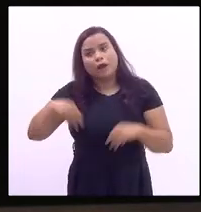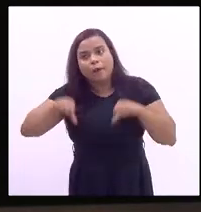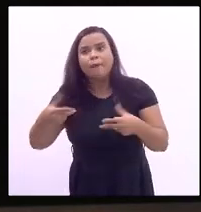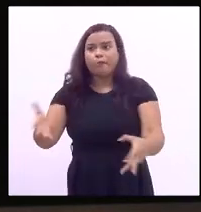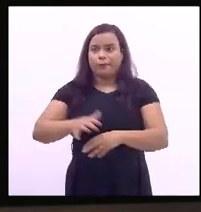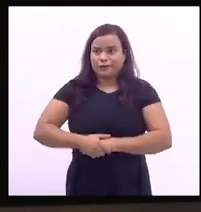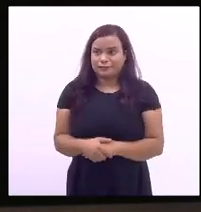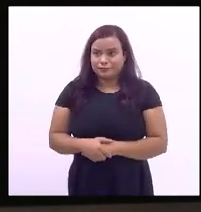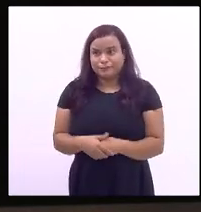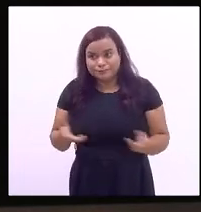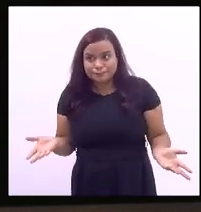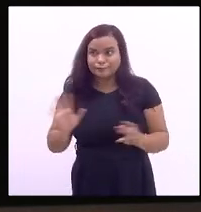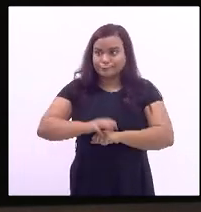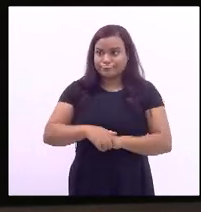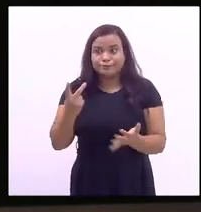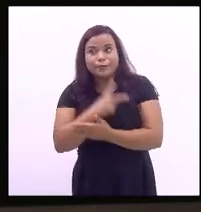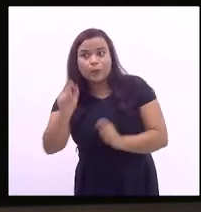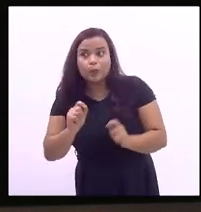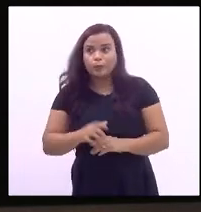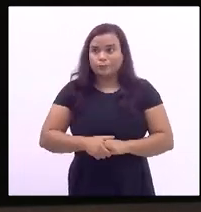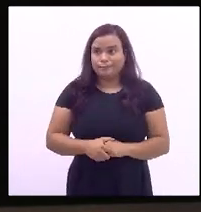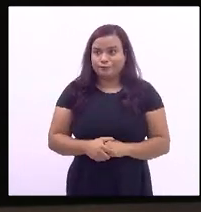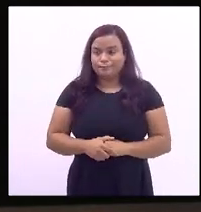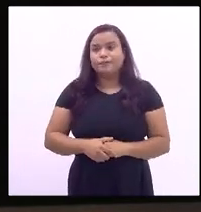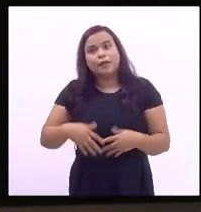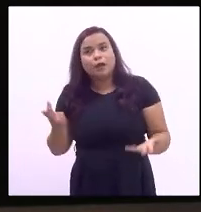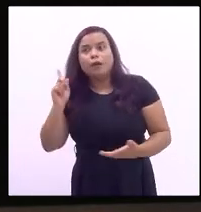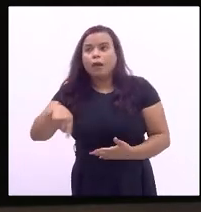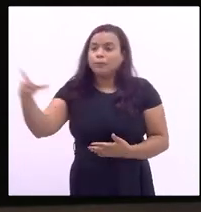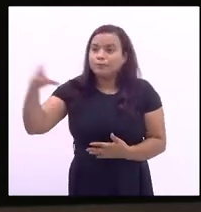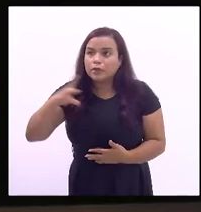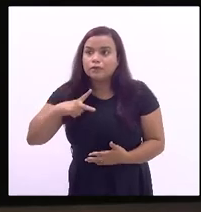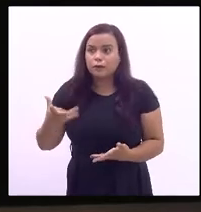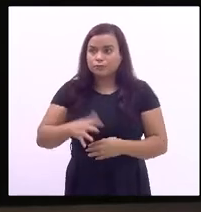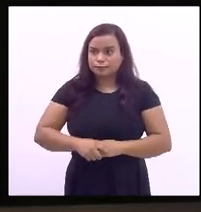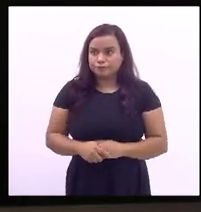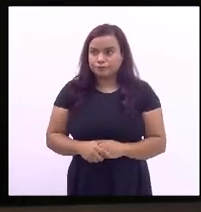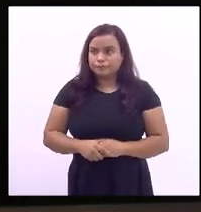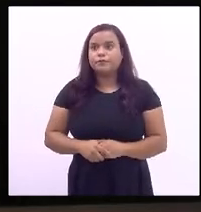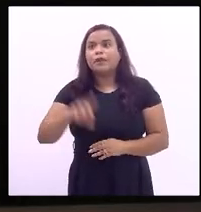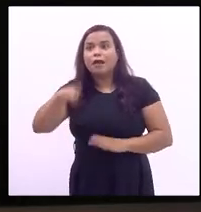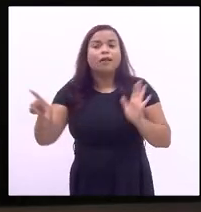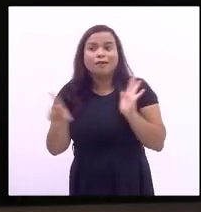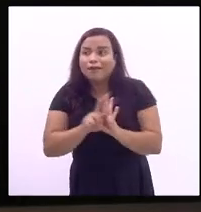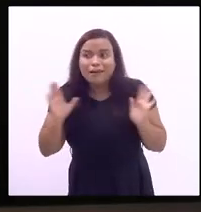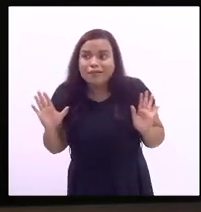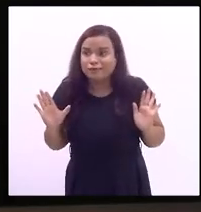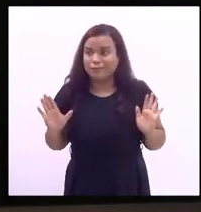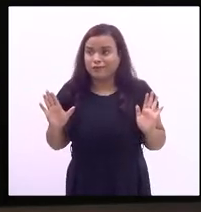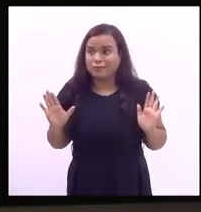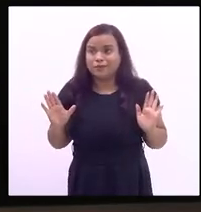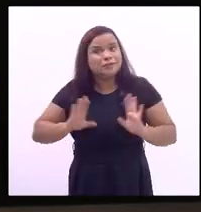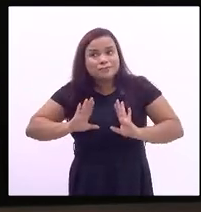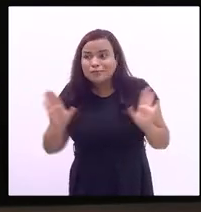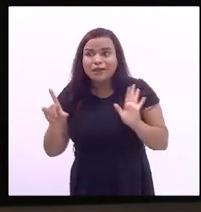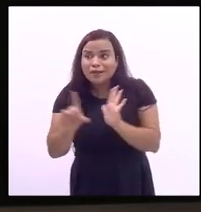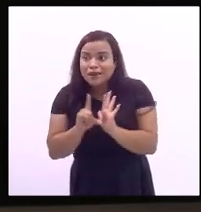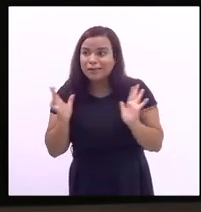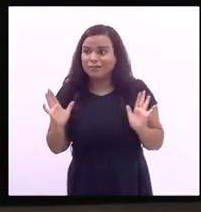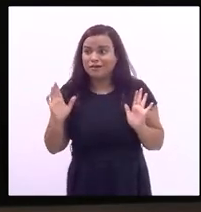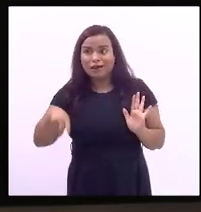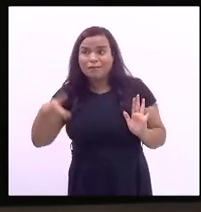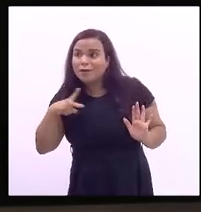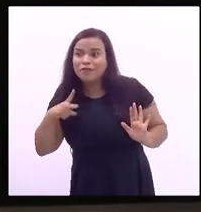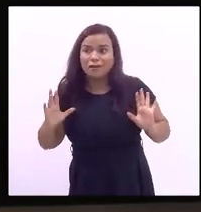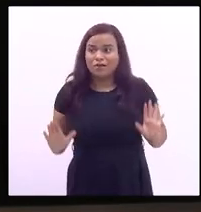entendeu então o que acontece seguinte é aqui é privativo isso aí é lei né falei é